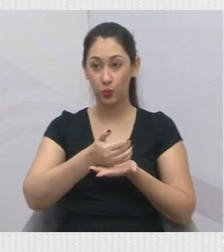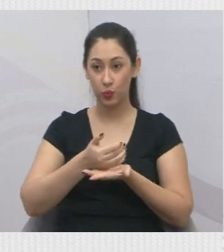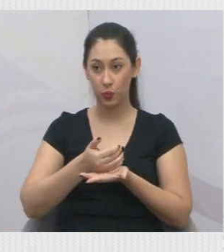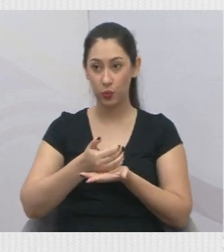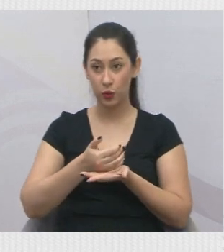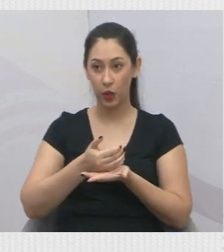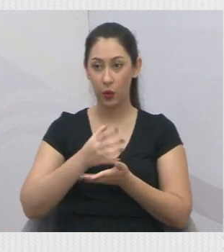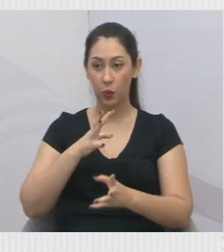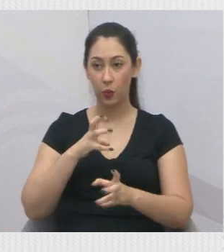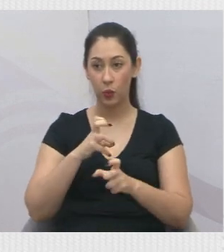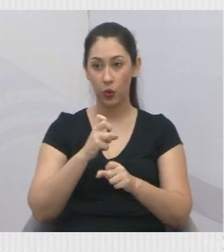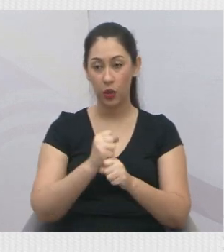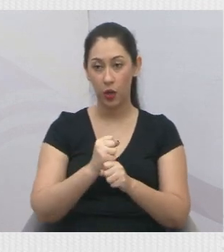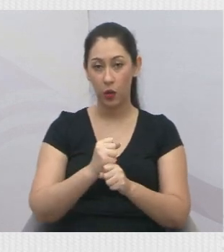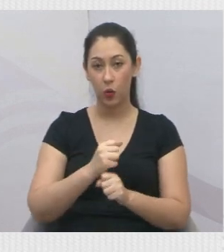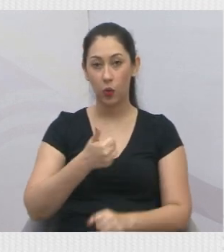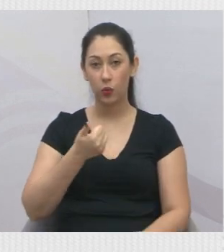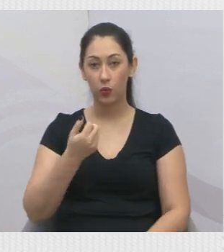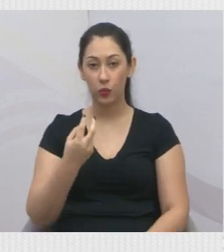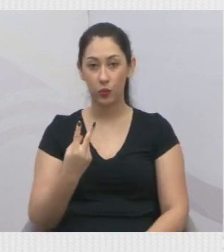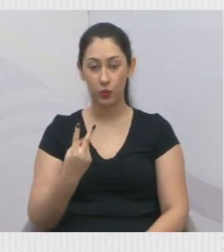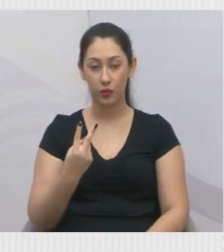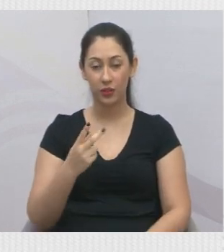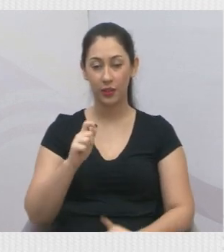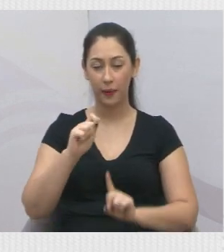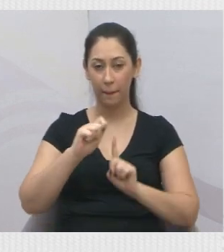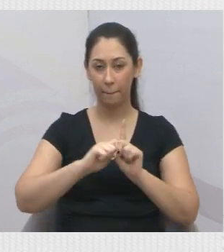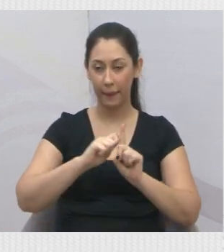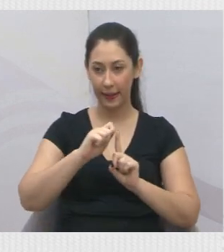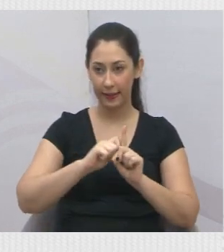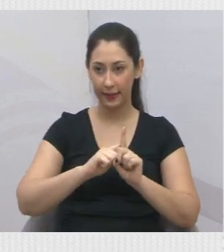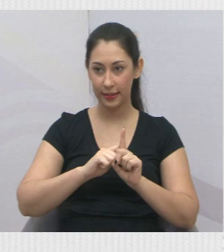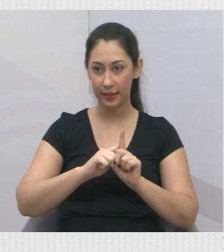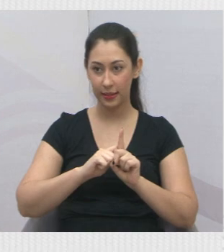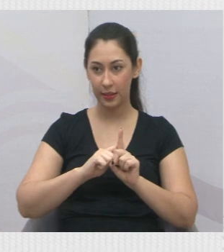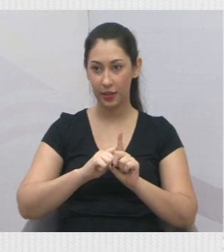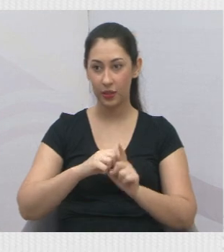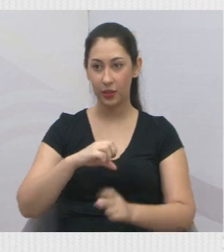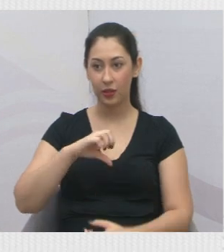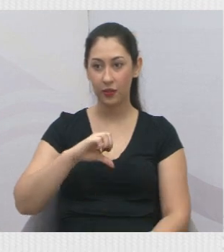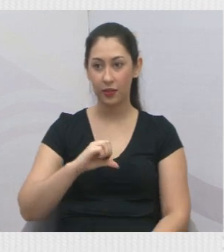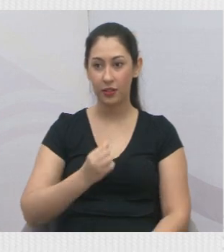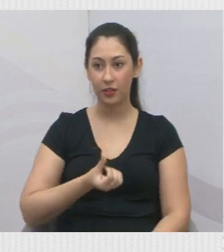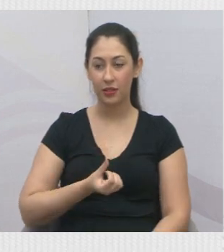auferida nos últimos 12 meses, de R$